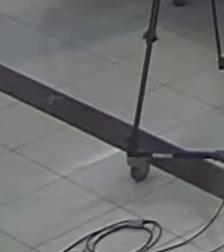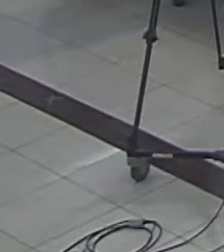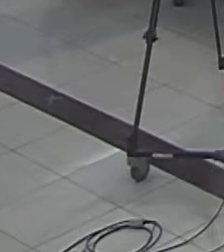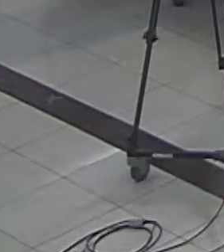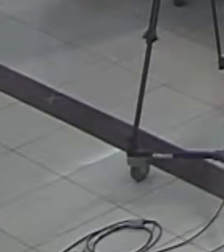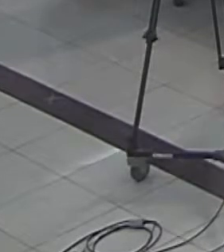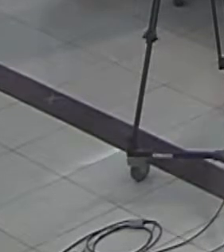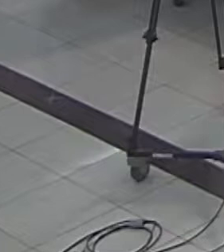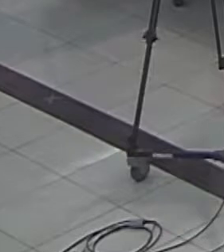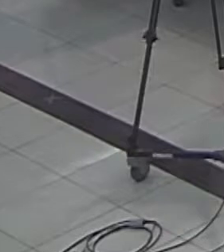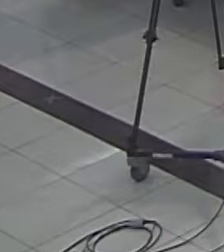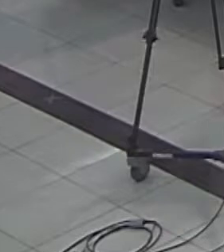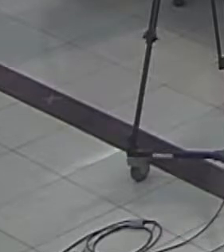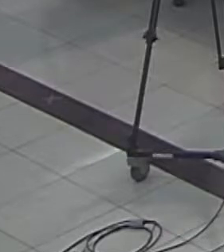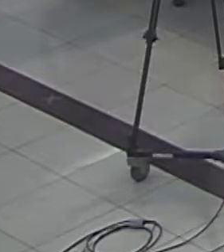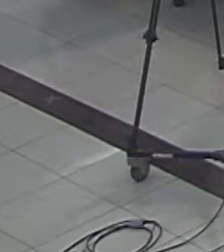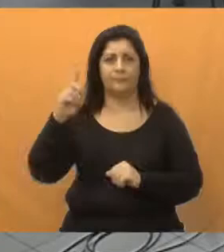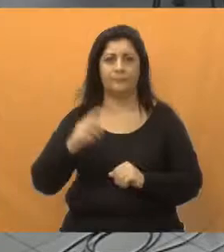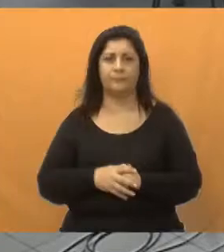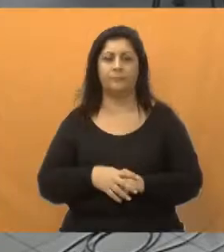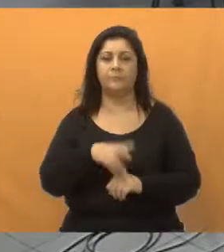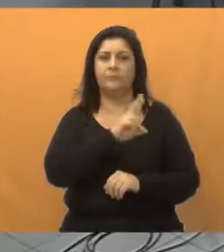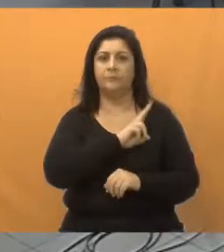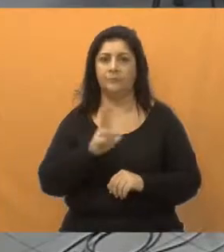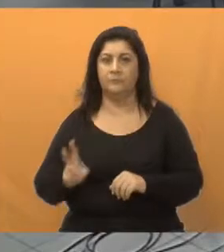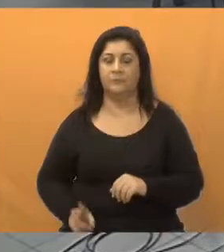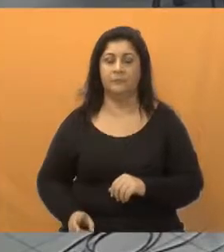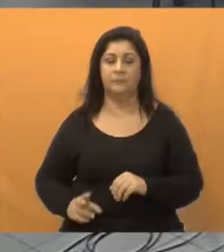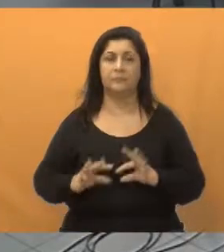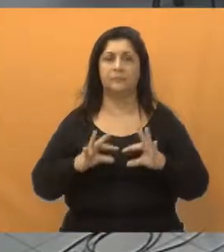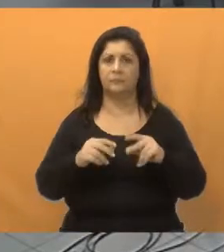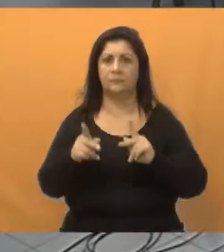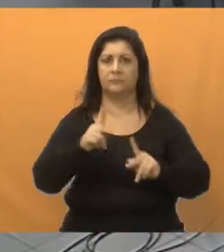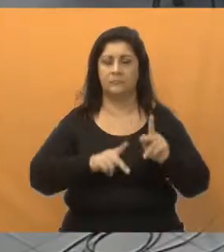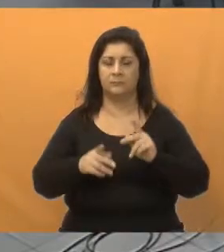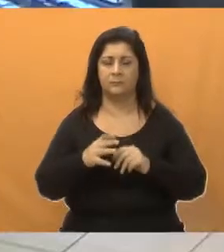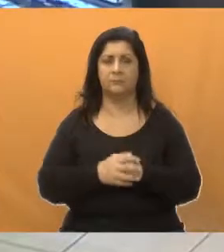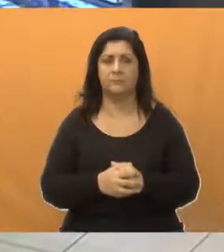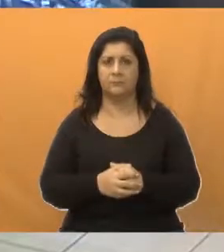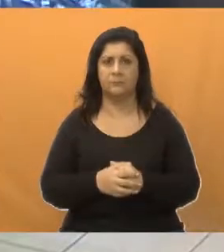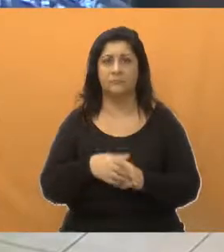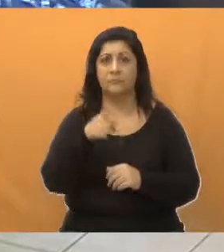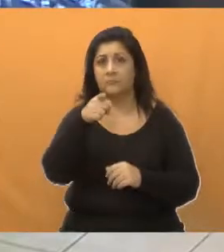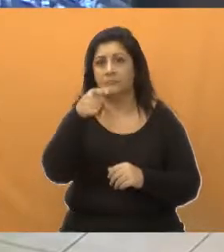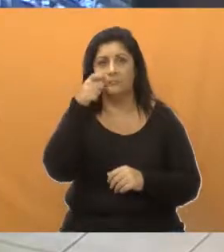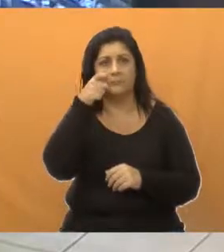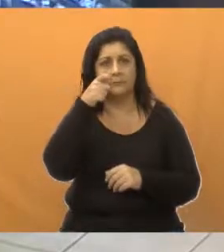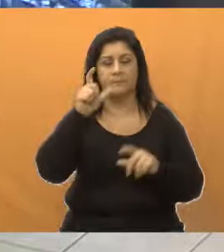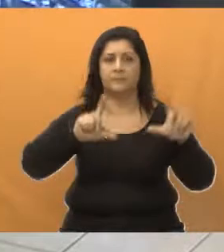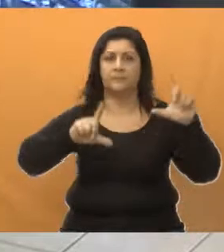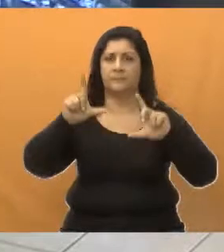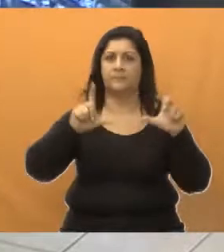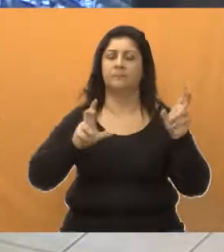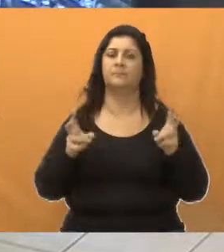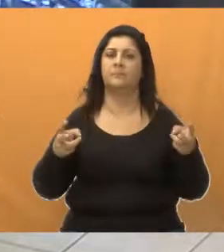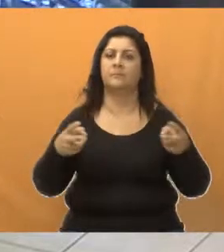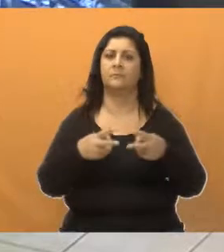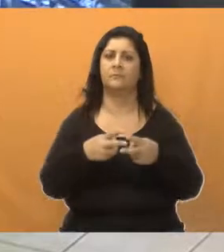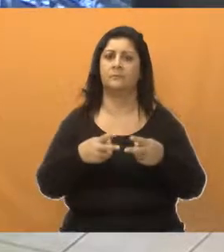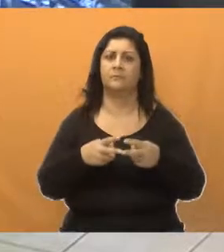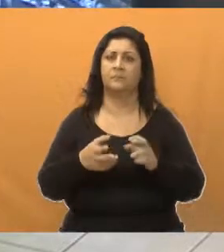Bom dia, senhor presidente, nobres vereadores, público presente aqui na galeria, as vereadoras, você que nos acompanha pela TV Câmara.